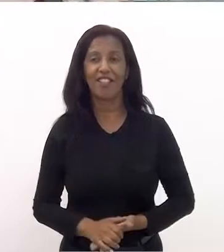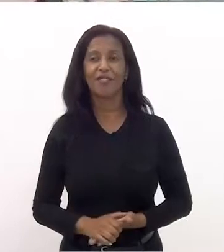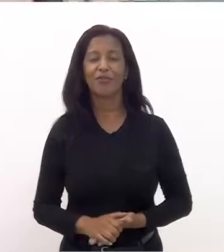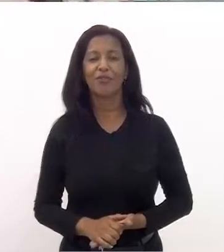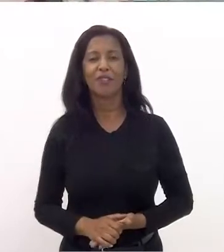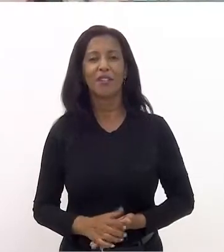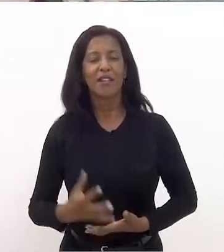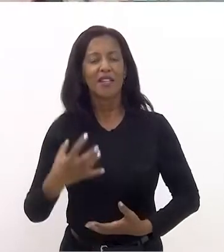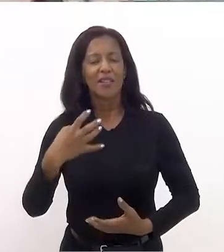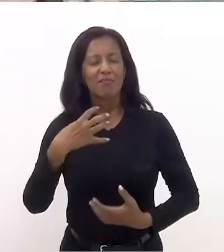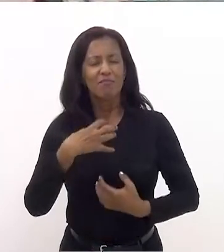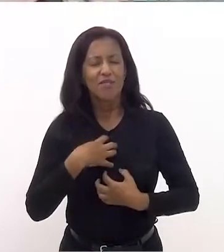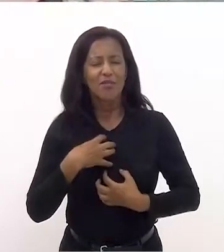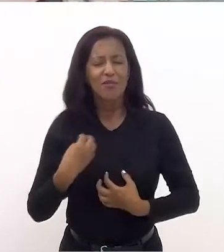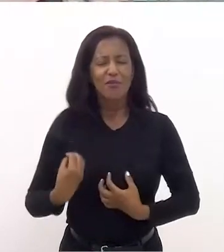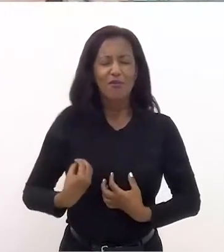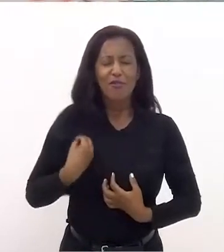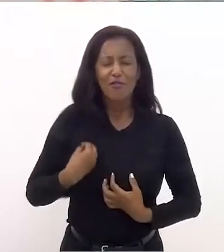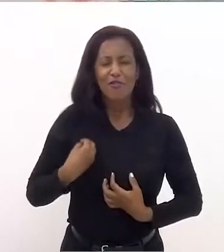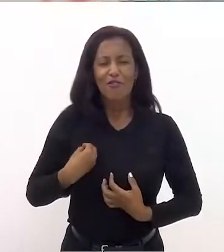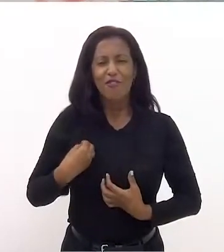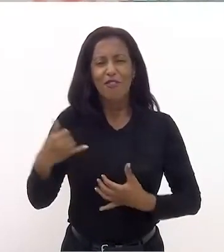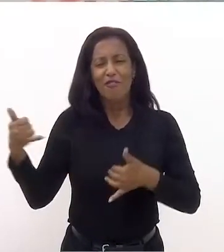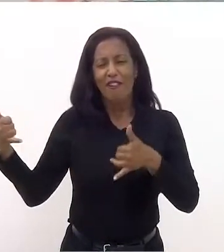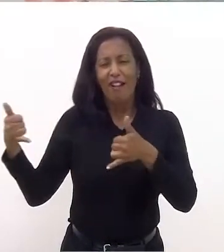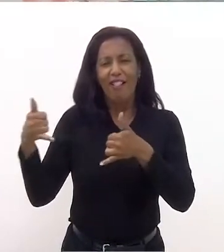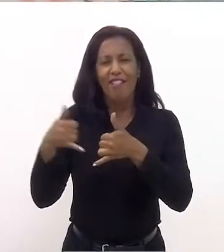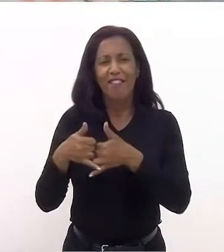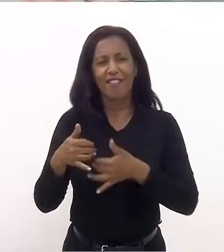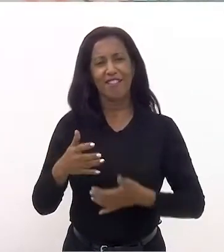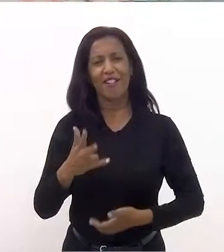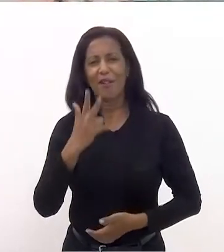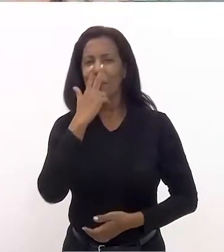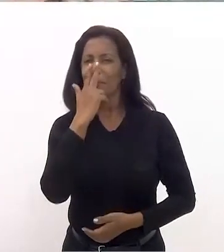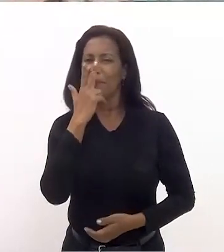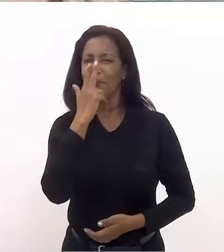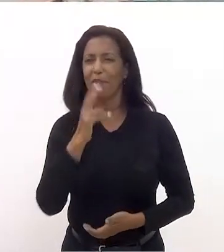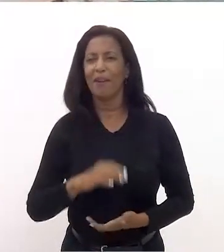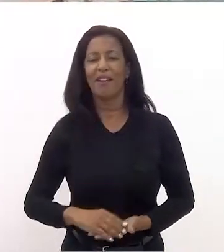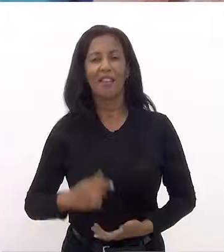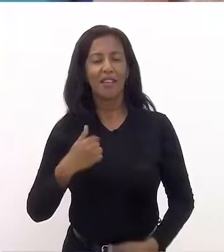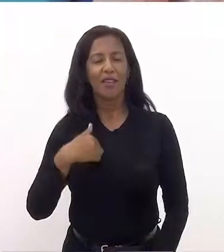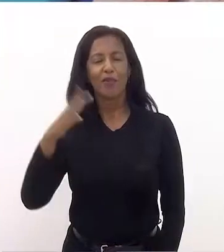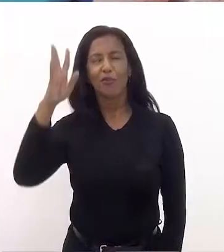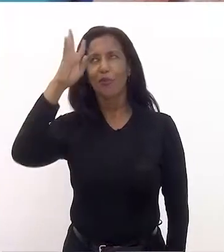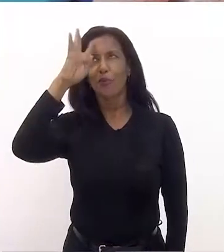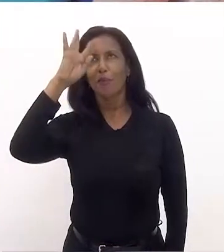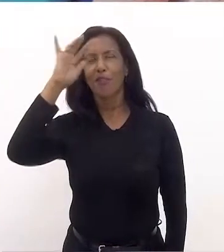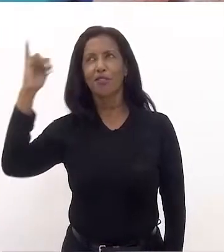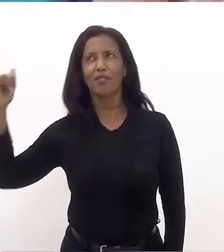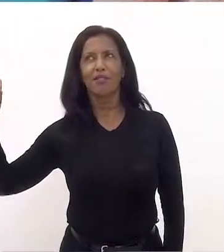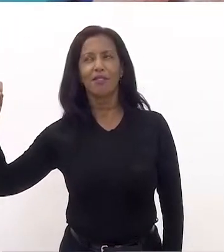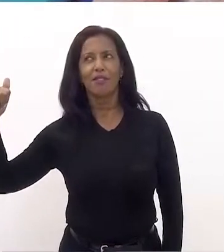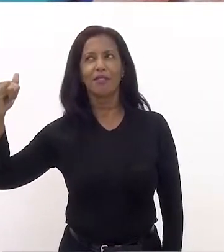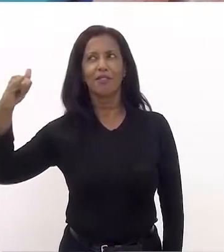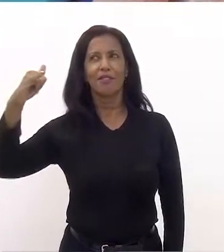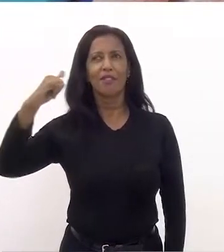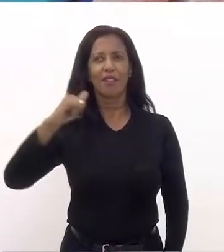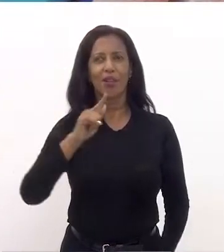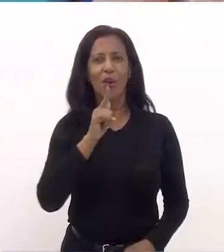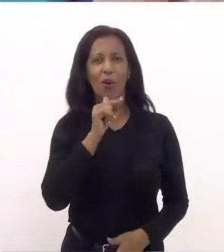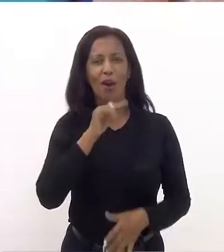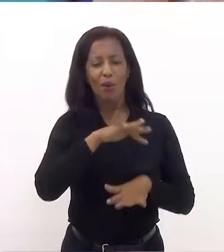falou, eu me sinto vivo porque eu estava ligando lá. Não, eu fiquei imaginando, atravessando